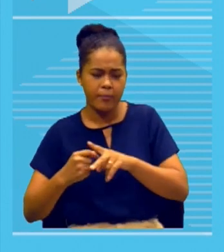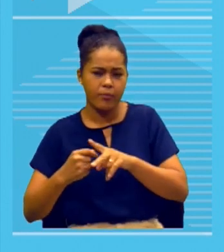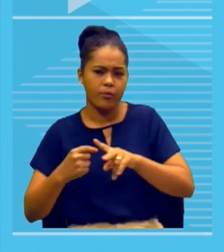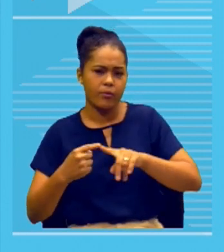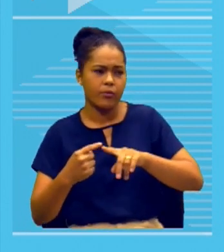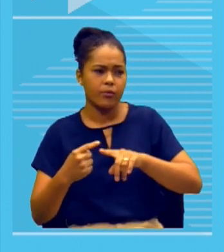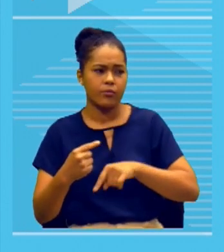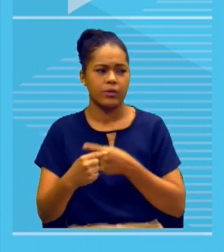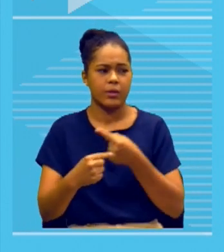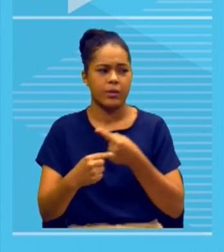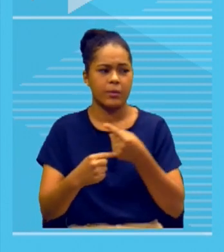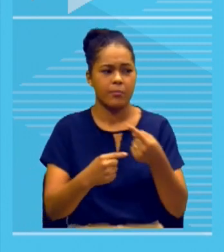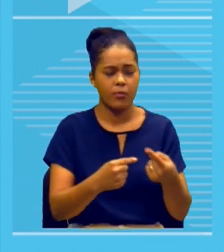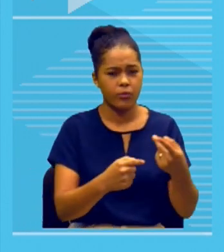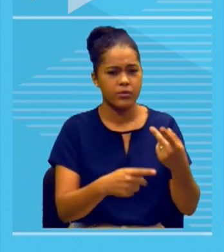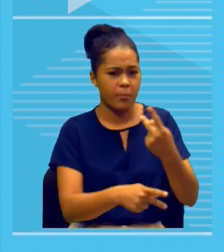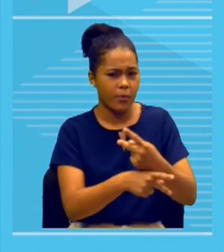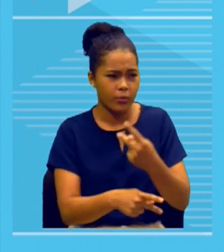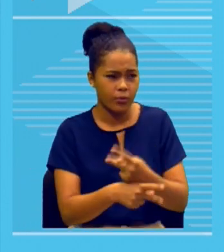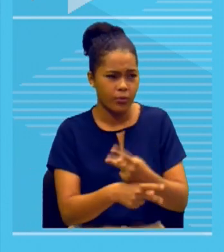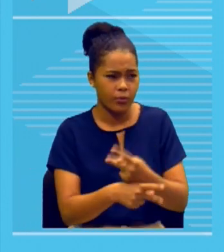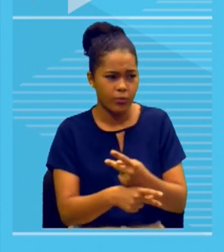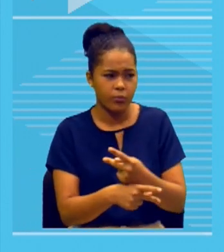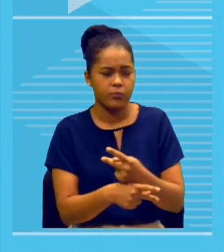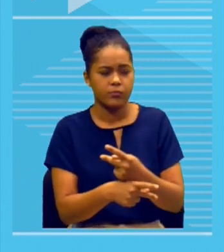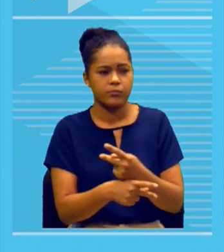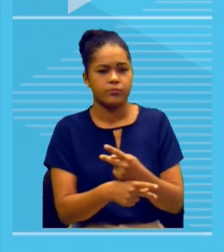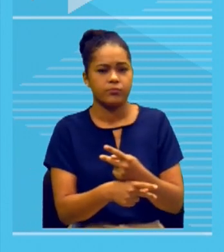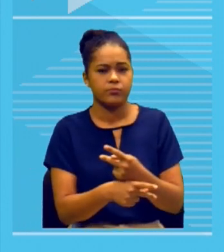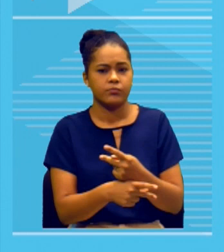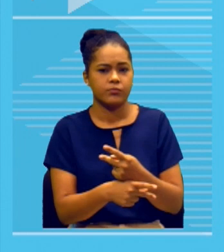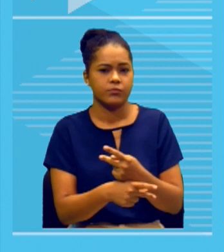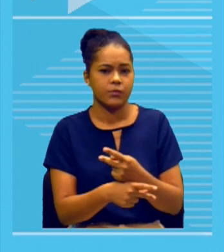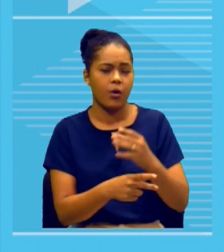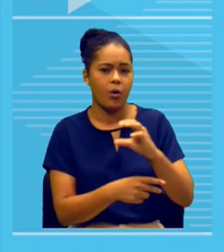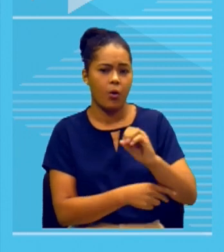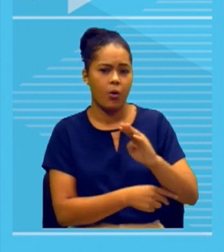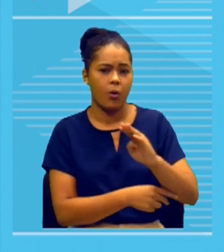darei-te amor para toda a vida nunca